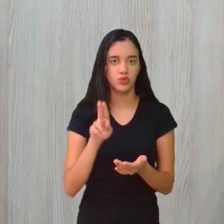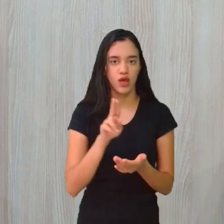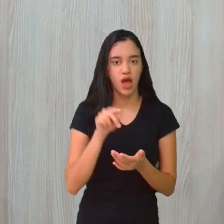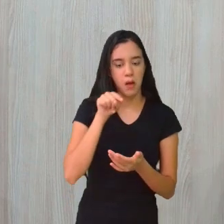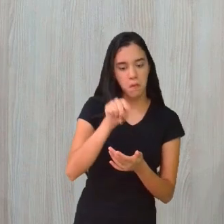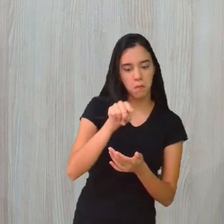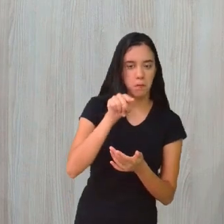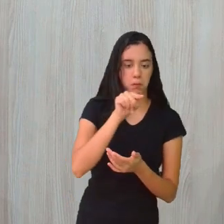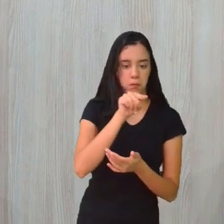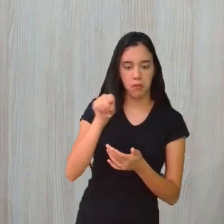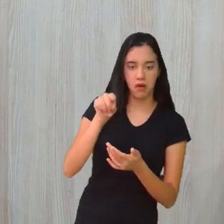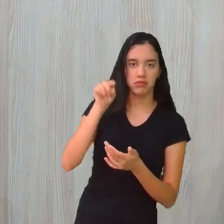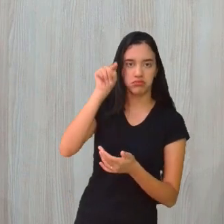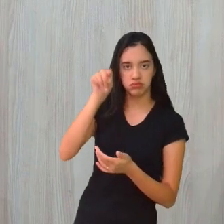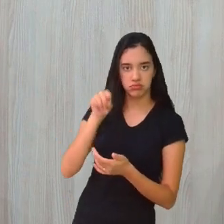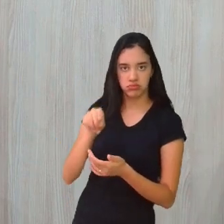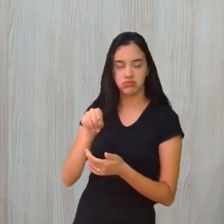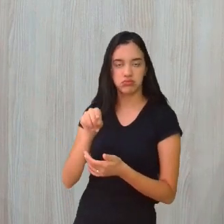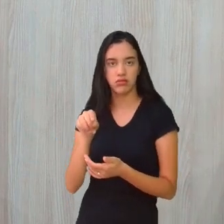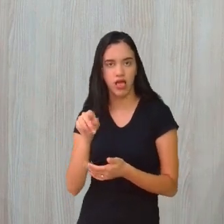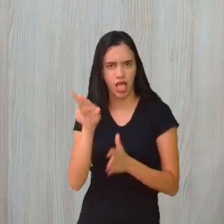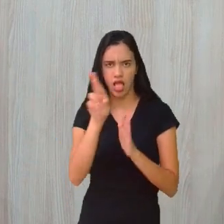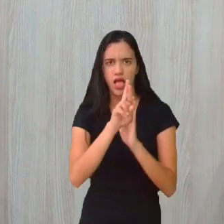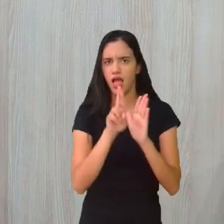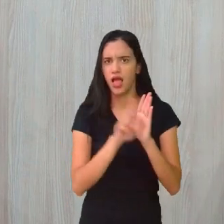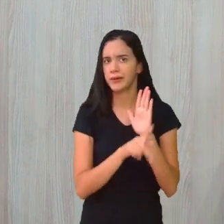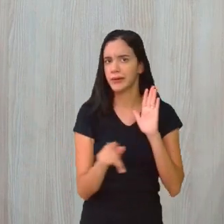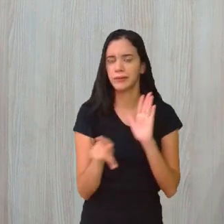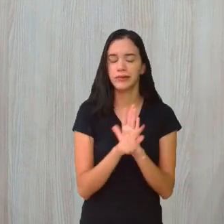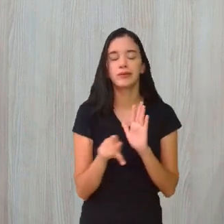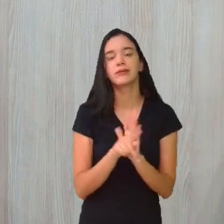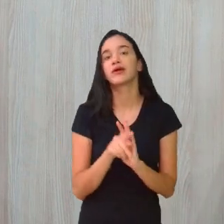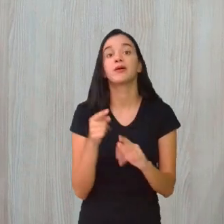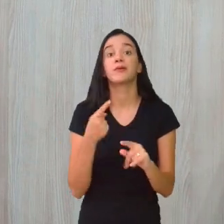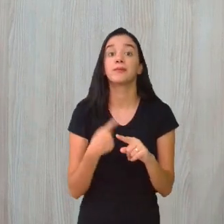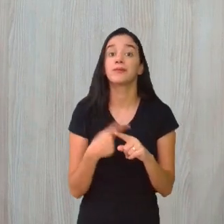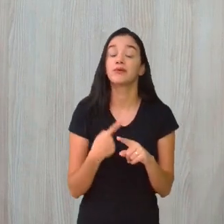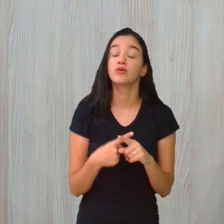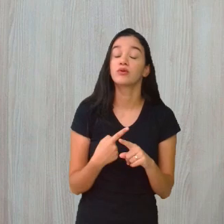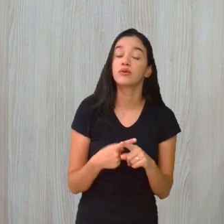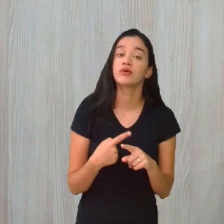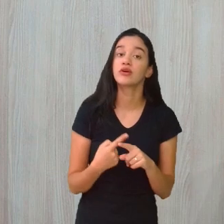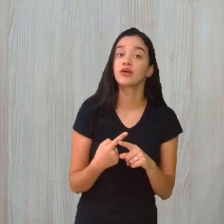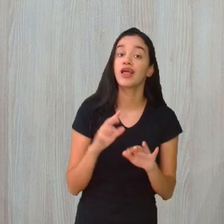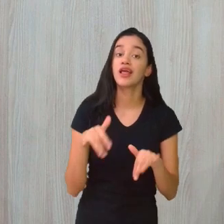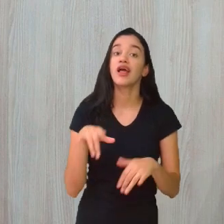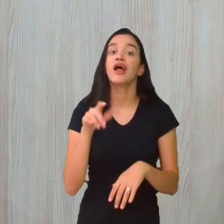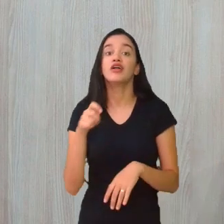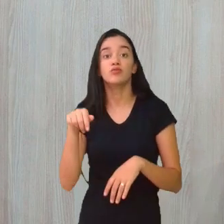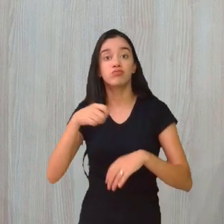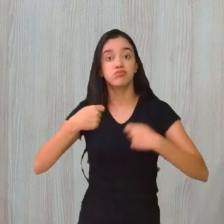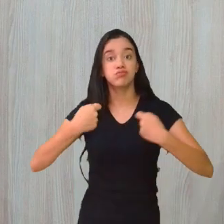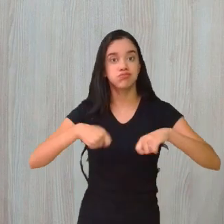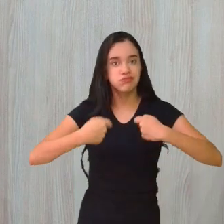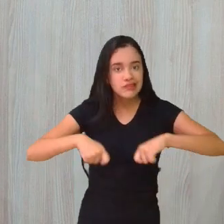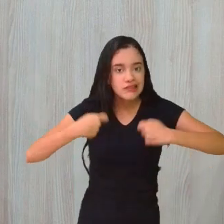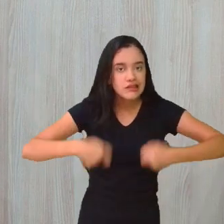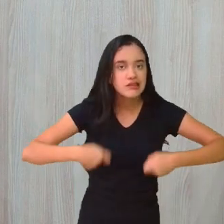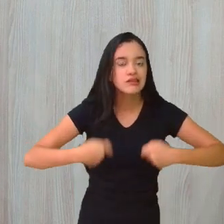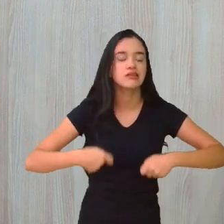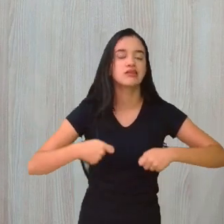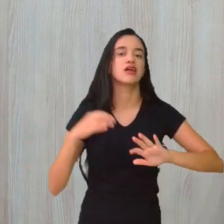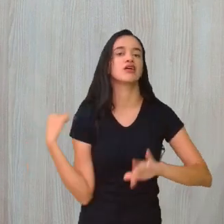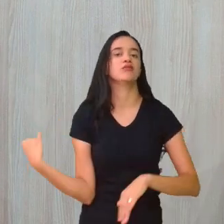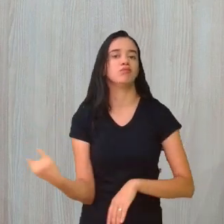para pontuar, só porque é regra. A gente usa porque realmente é necessário. O ponto final mesmo é essencial